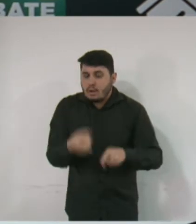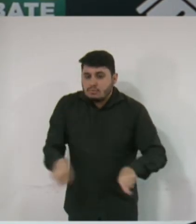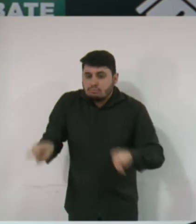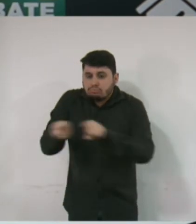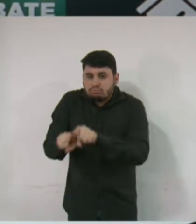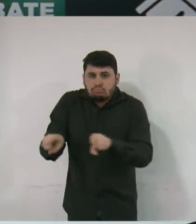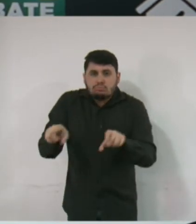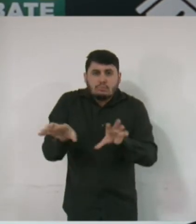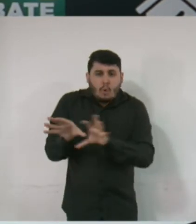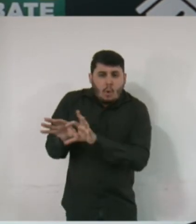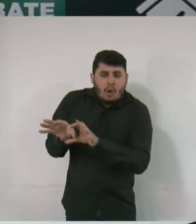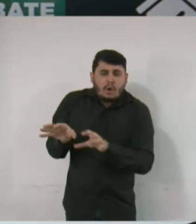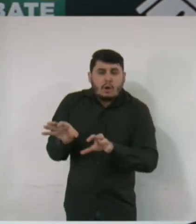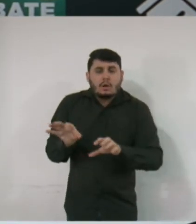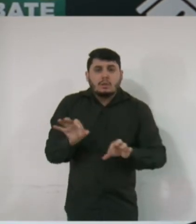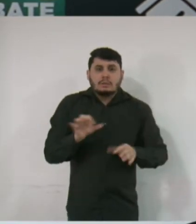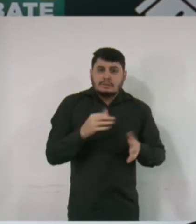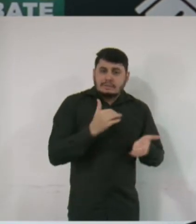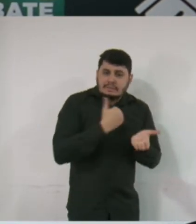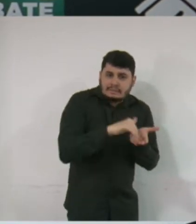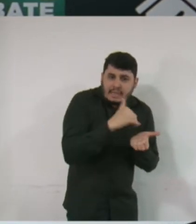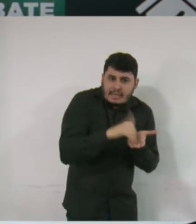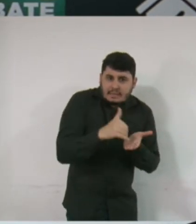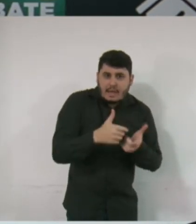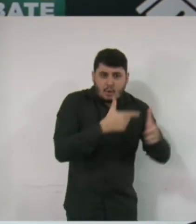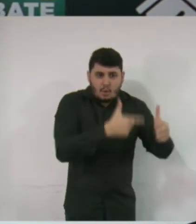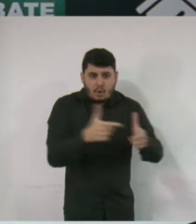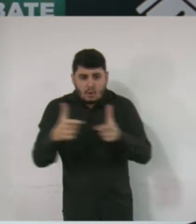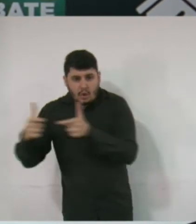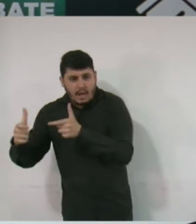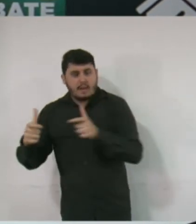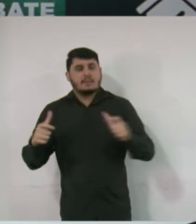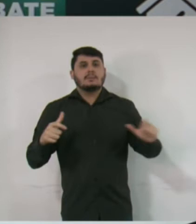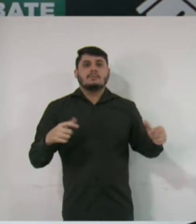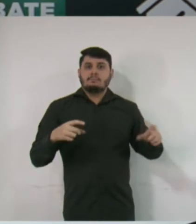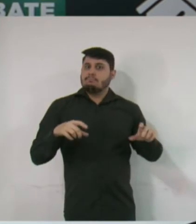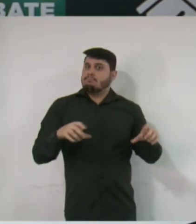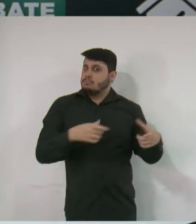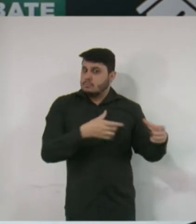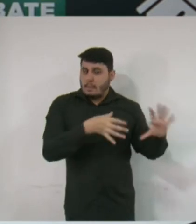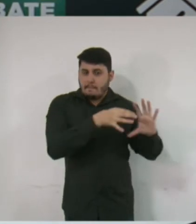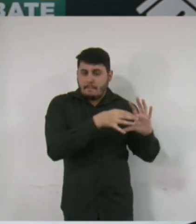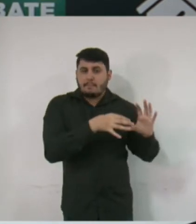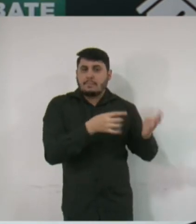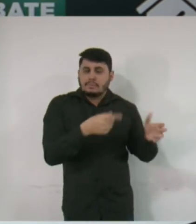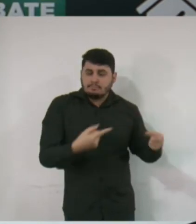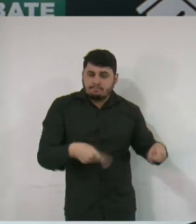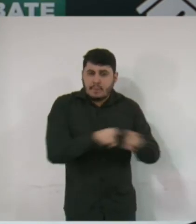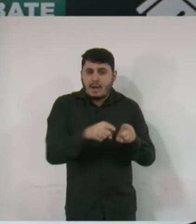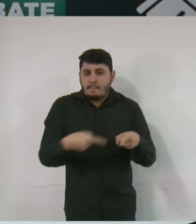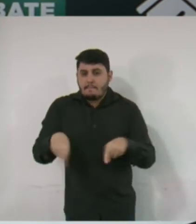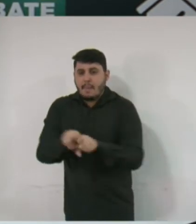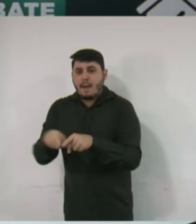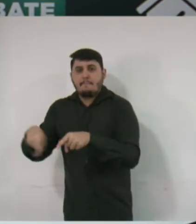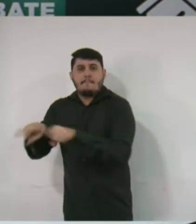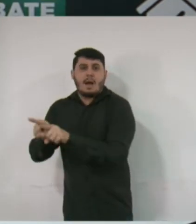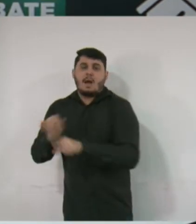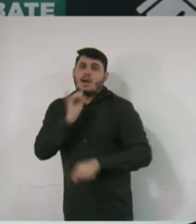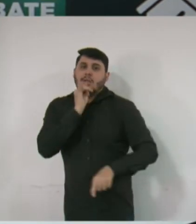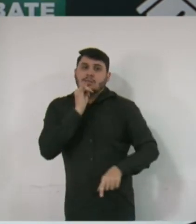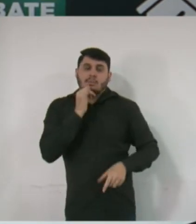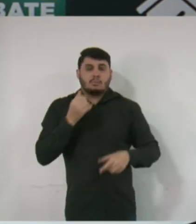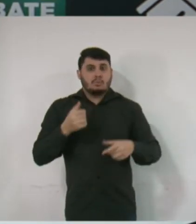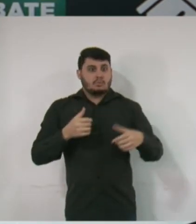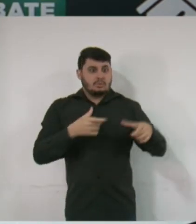ordem pública, ações da Secretaria de Serviços Públicos, a Destra, a Secretaria de Saúde, todos trabalhando de maneira integrada para garantir